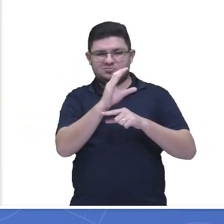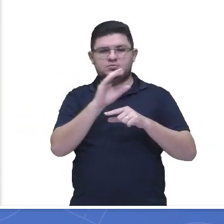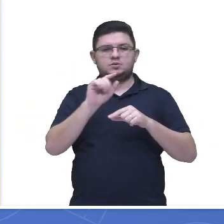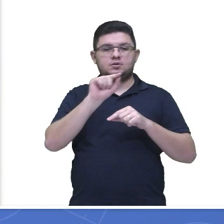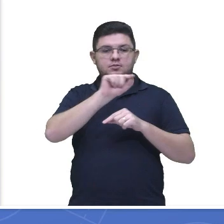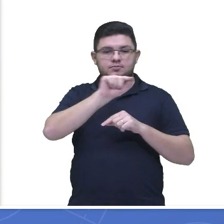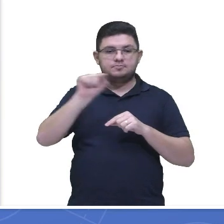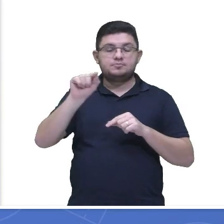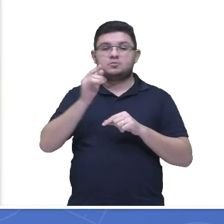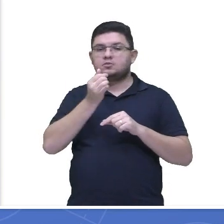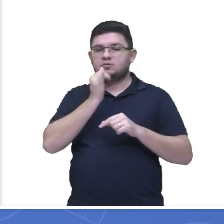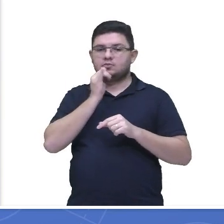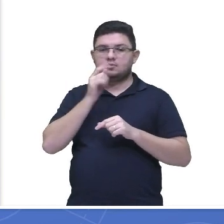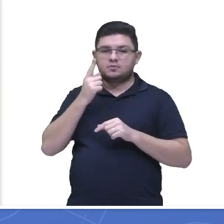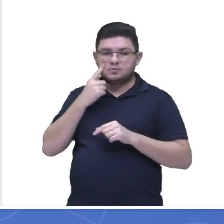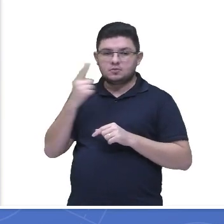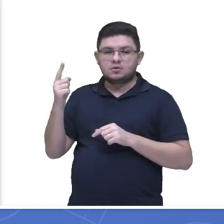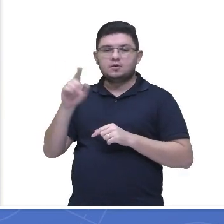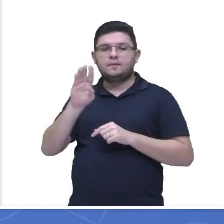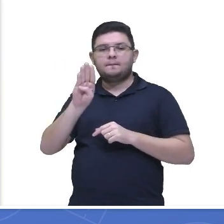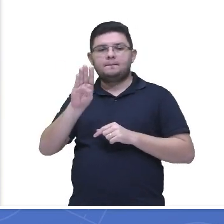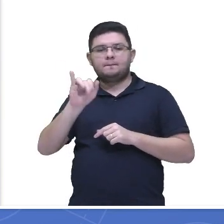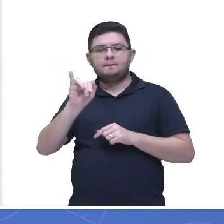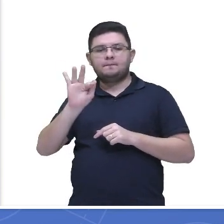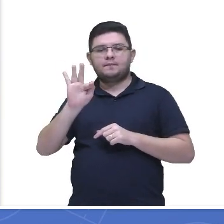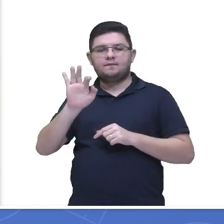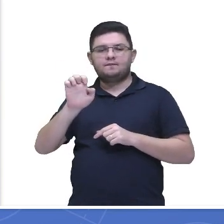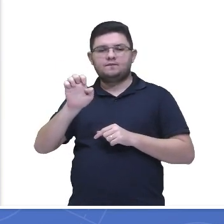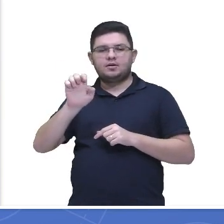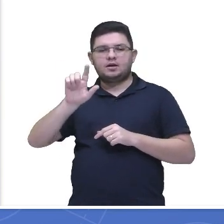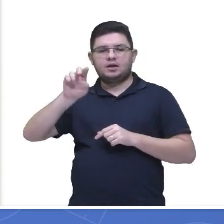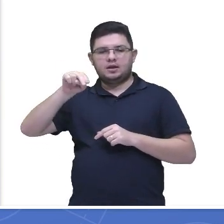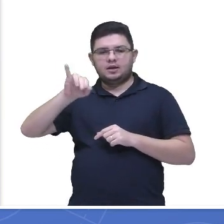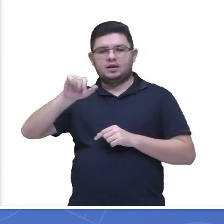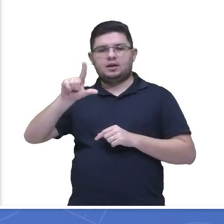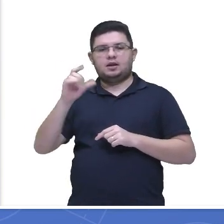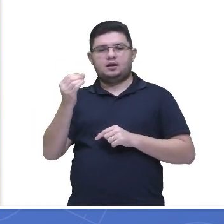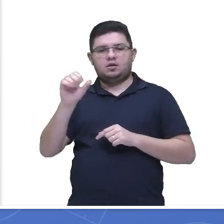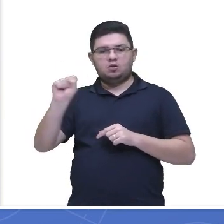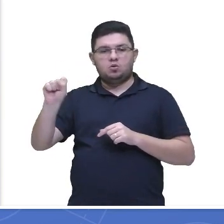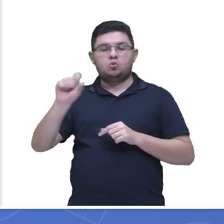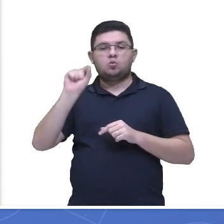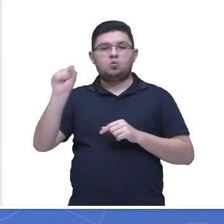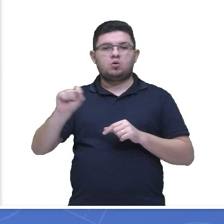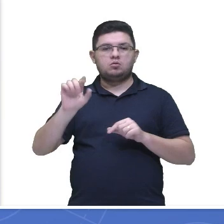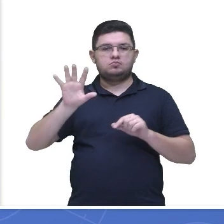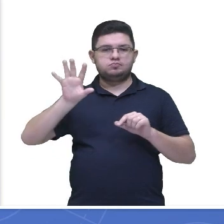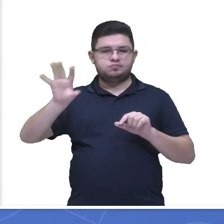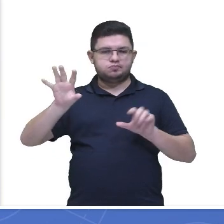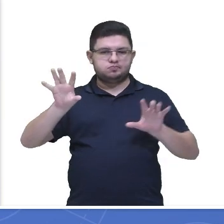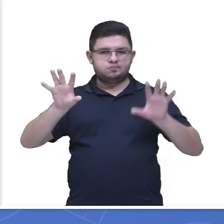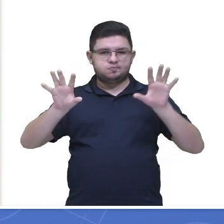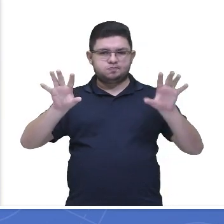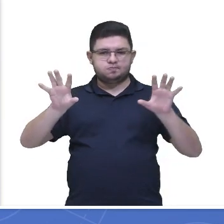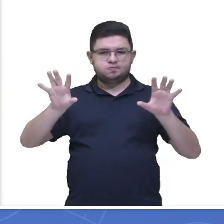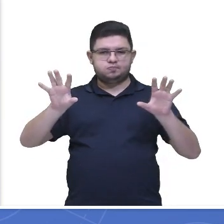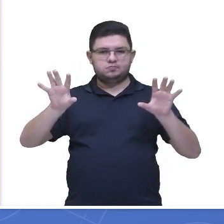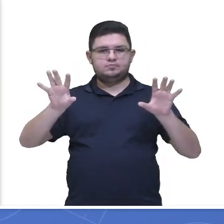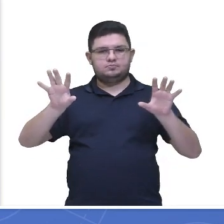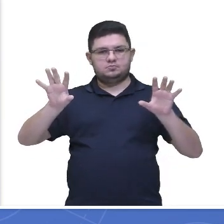cadeia carbônica, estão separados distintamente. Observe que eles não